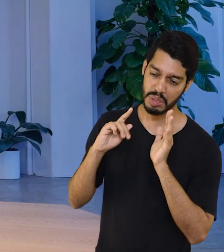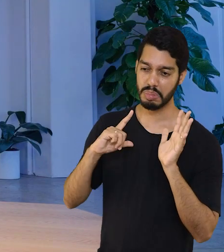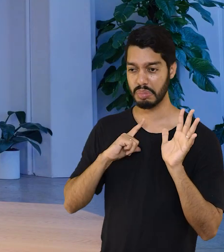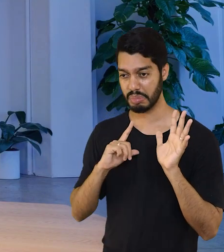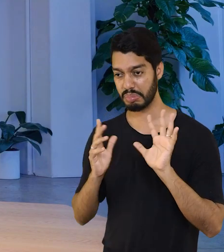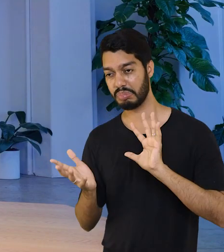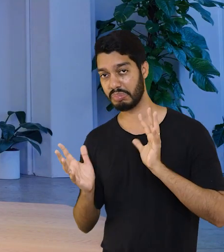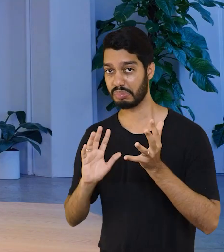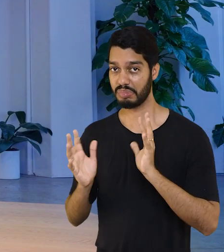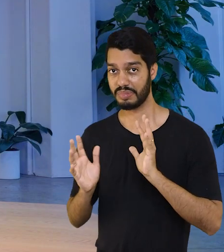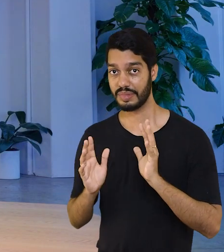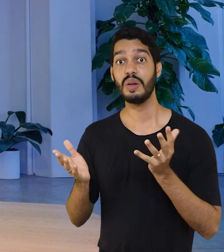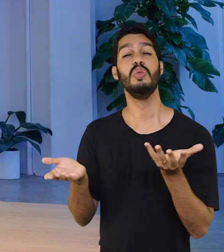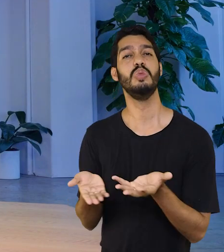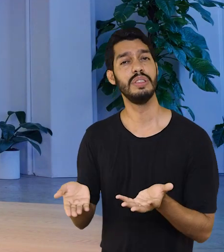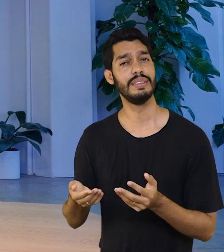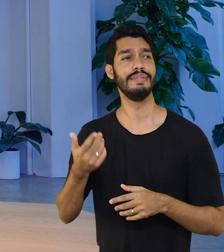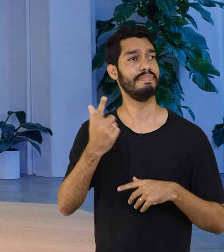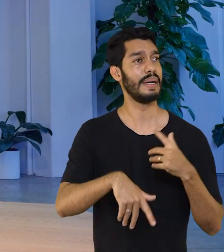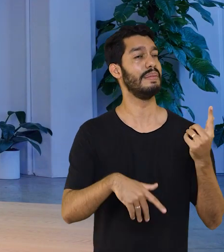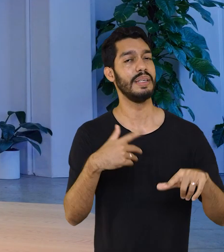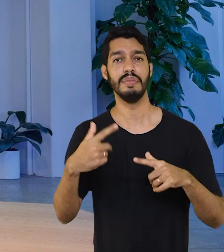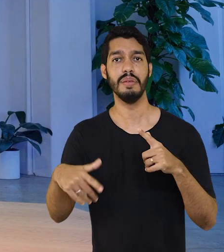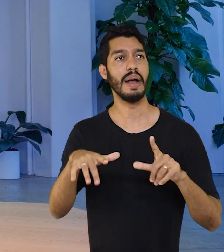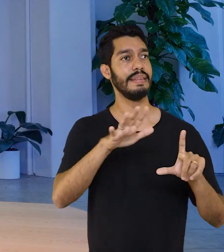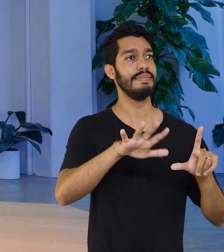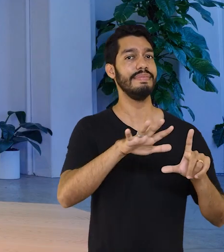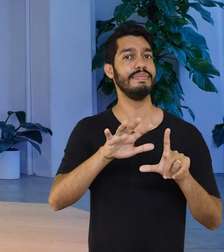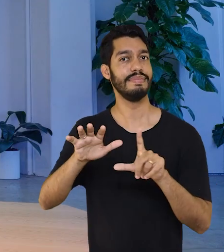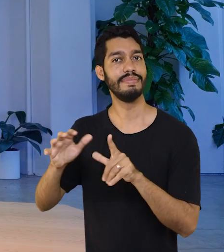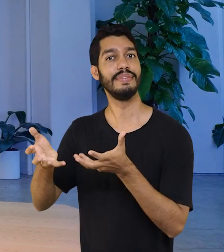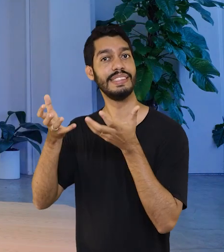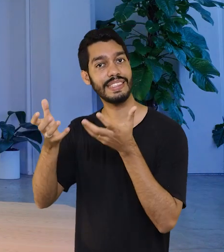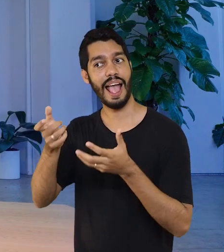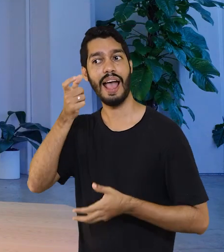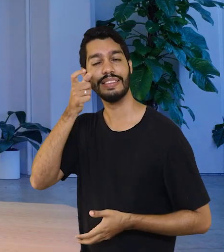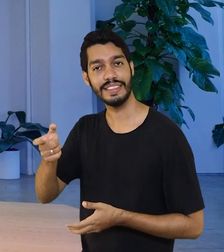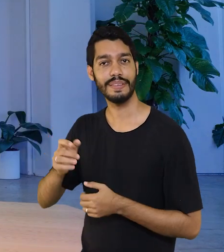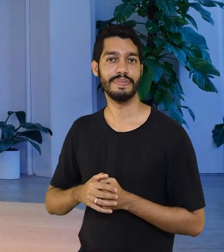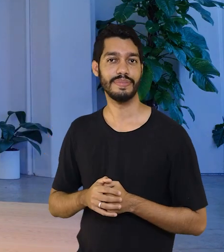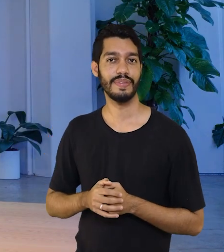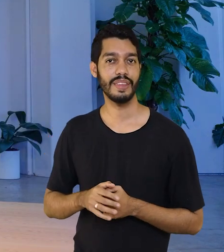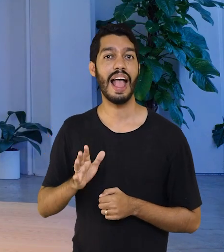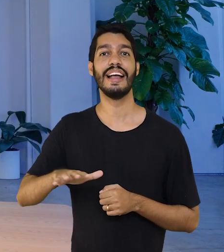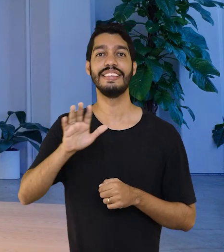era mega relevante. Hoje você tem mais plataformas competindo por esse share de atenção. Se a gente fosse falar no mundo de streaming, a